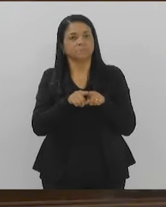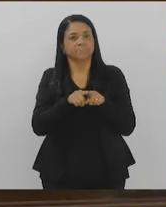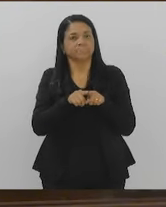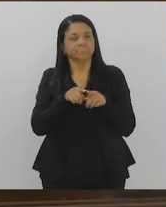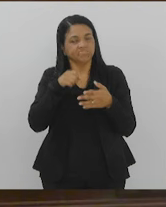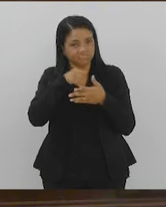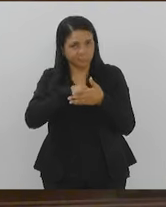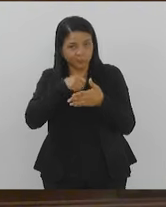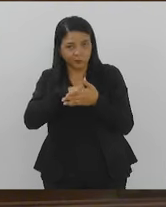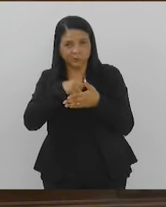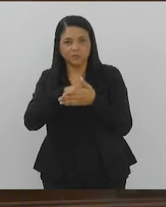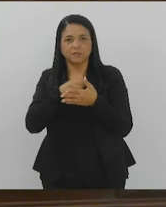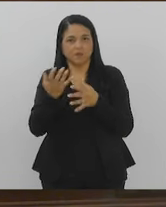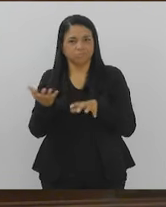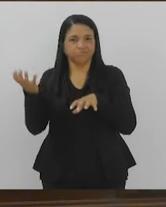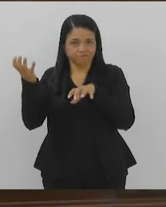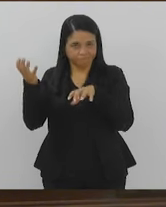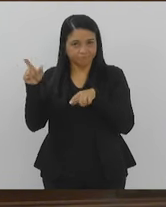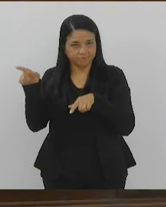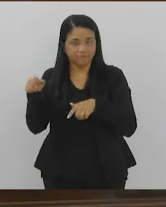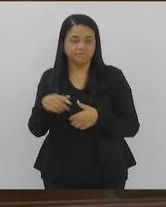luta.